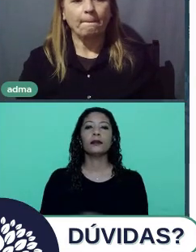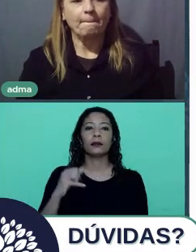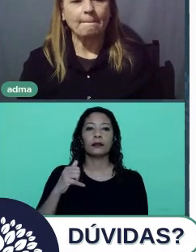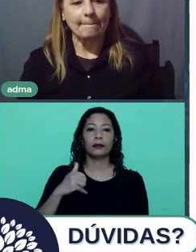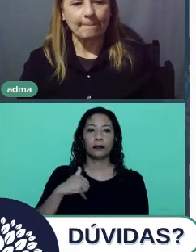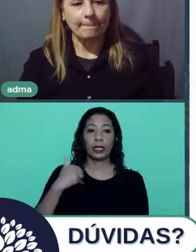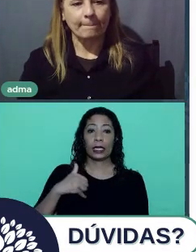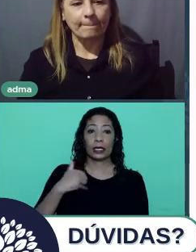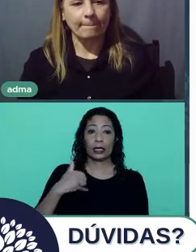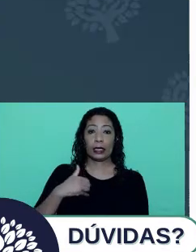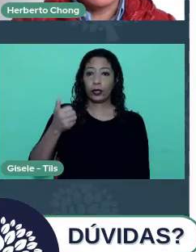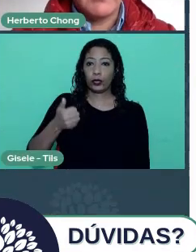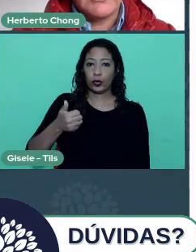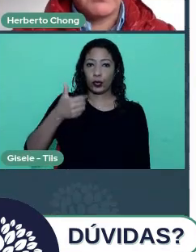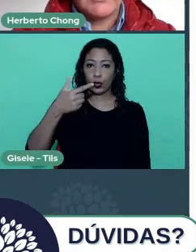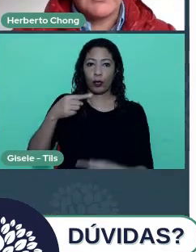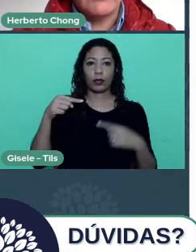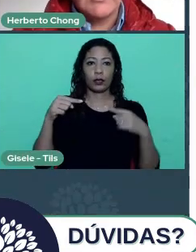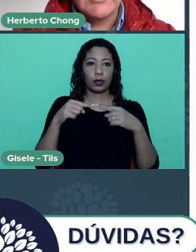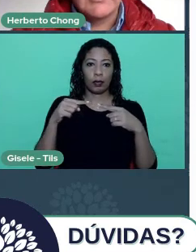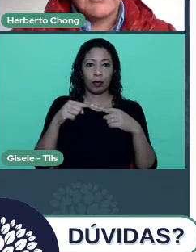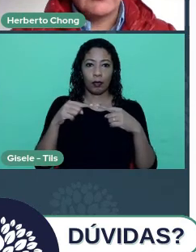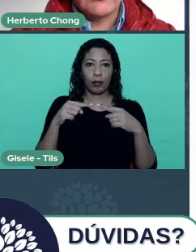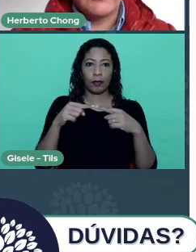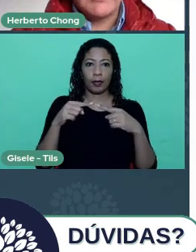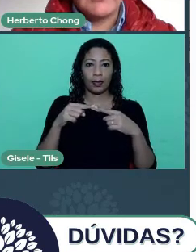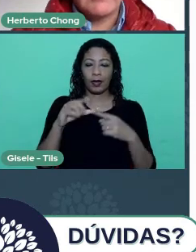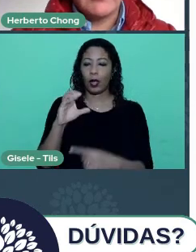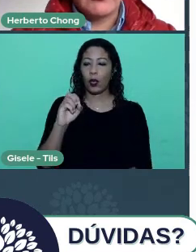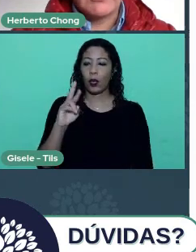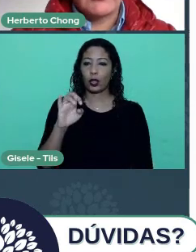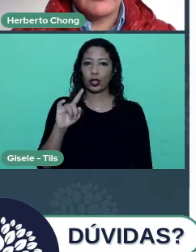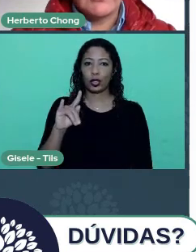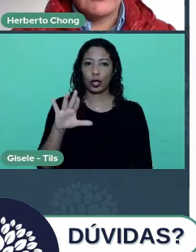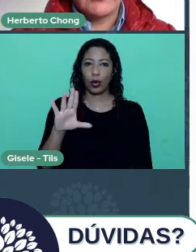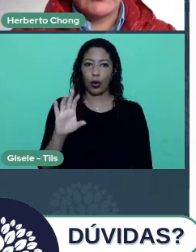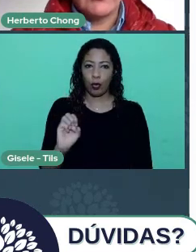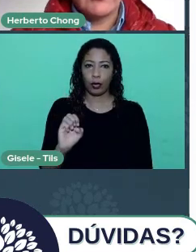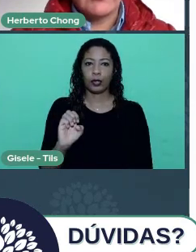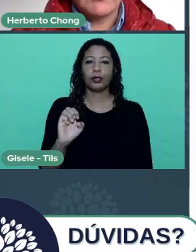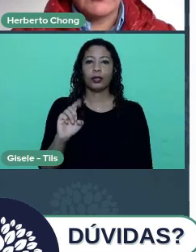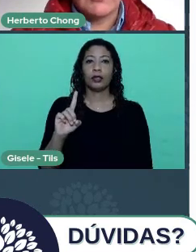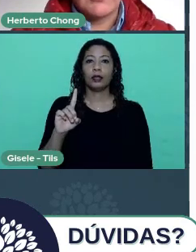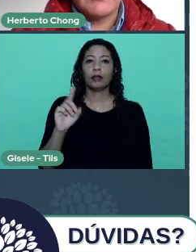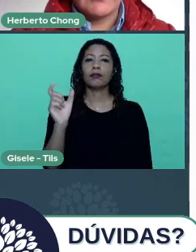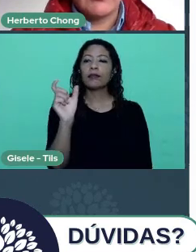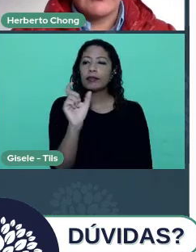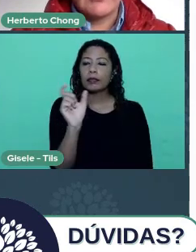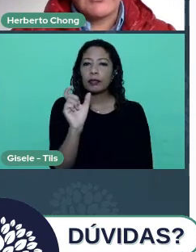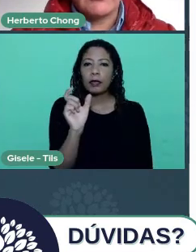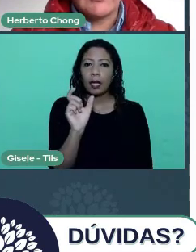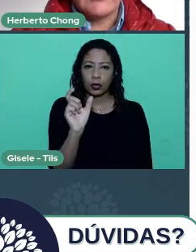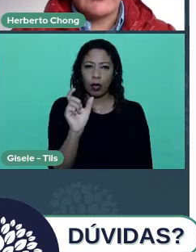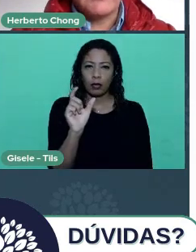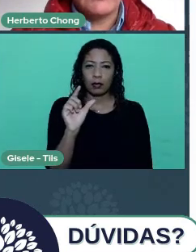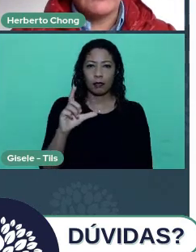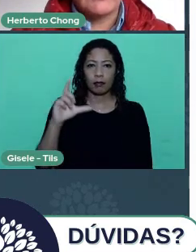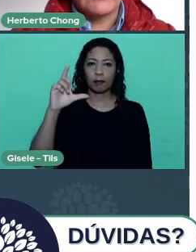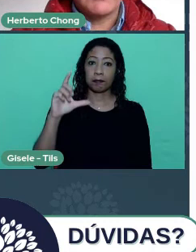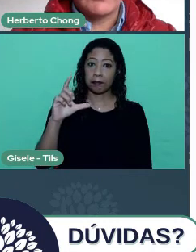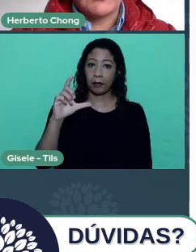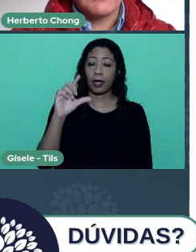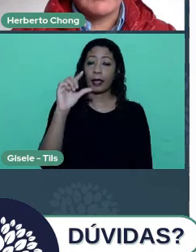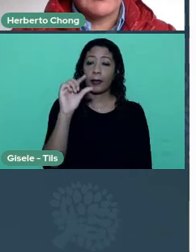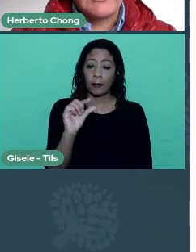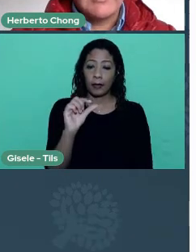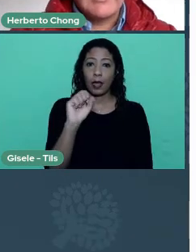na budesonida, que é o nosso corticoide mais padrão, a dose média vai de 400 a 800 microgramas e a dose alta acima de